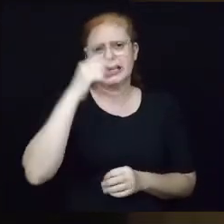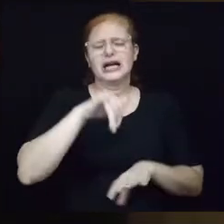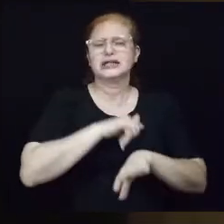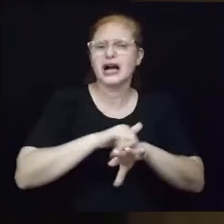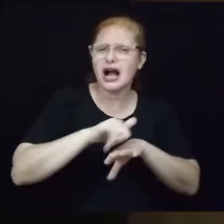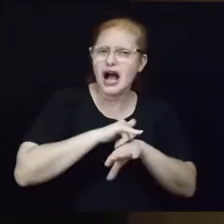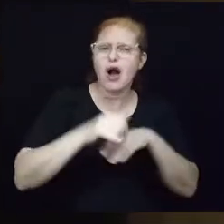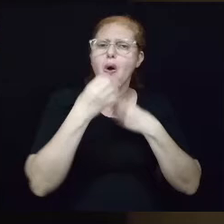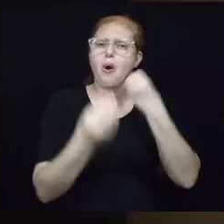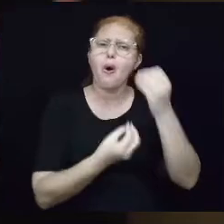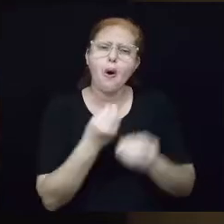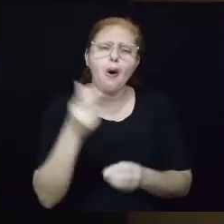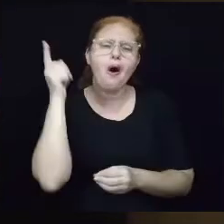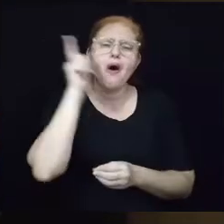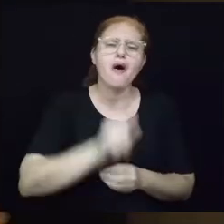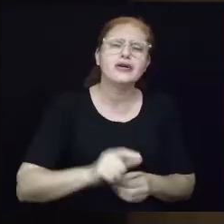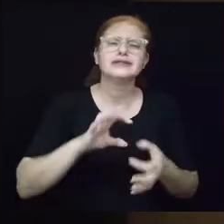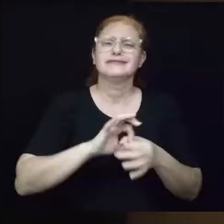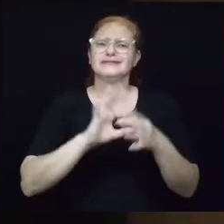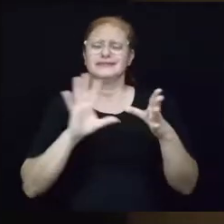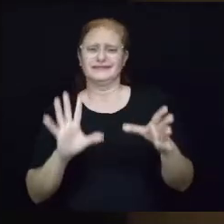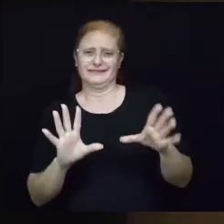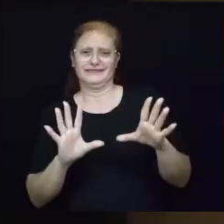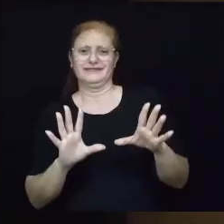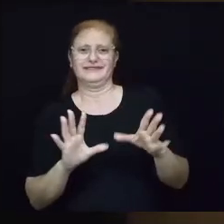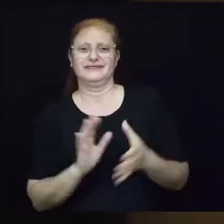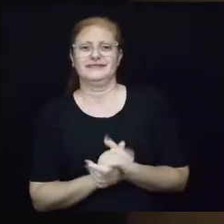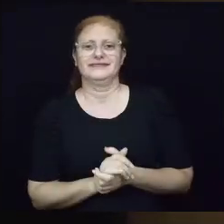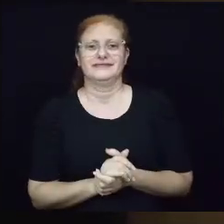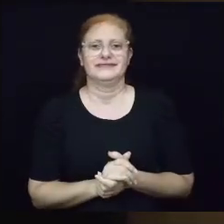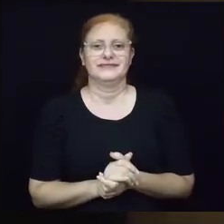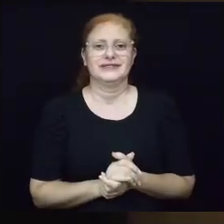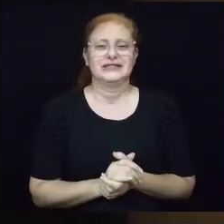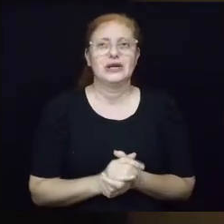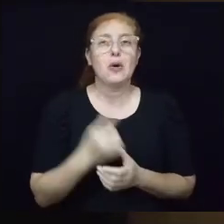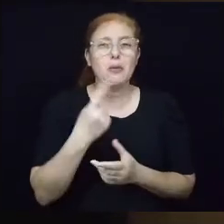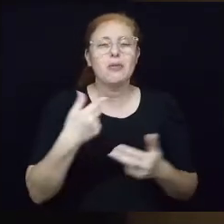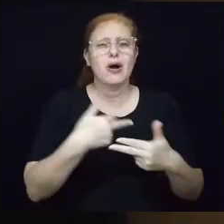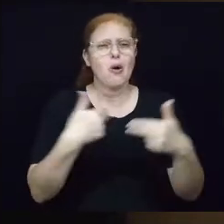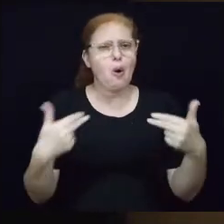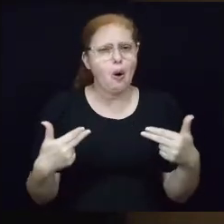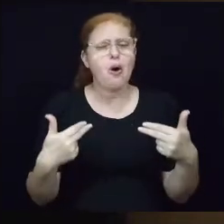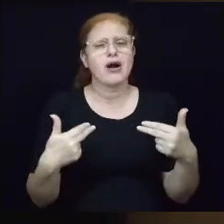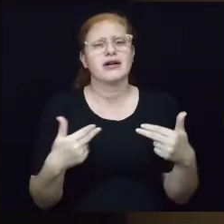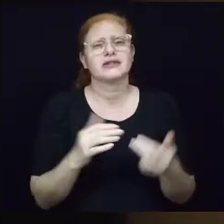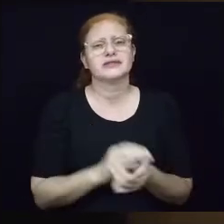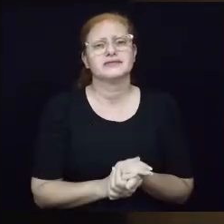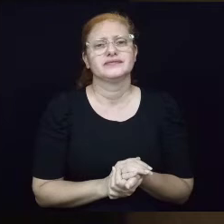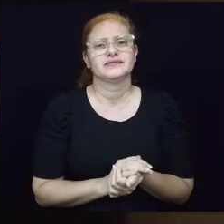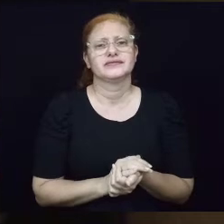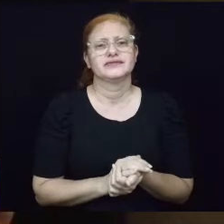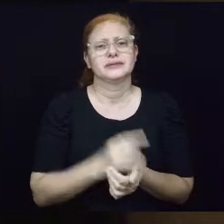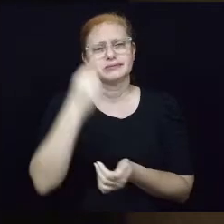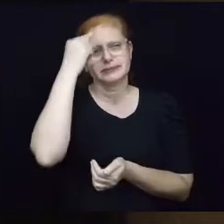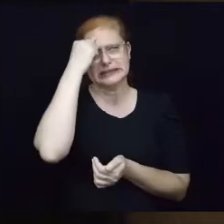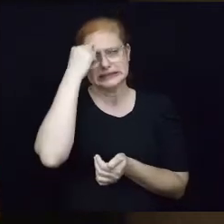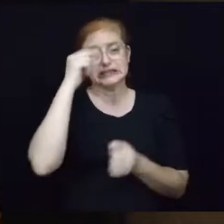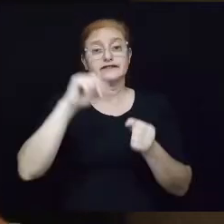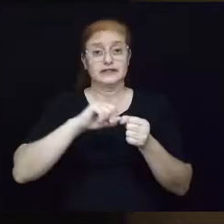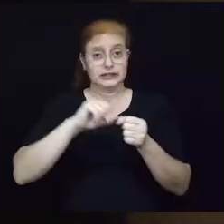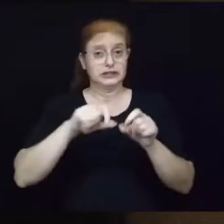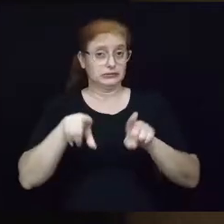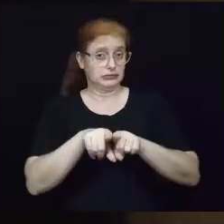umas estratégias de como é que eu ia conseguir me livrar disso. Uma das coisas que eu